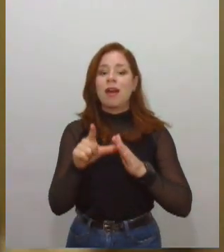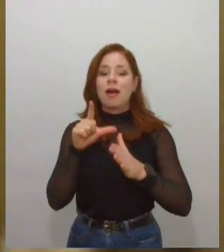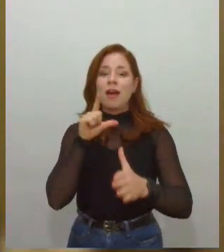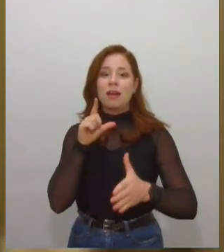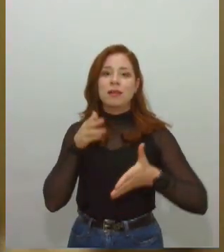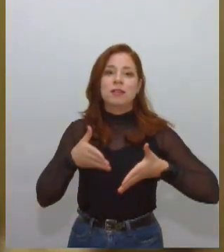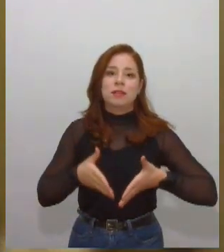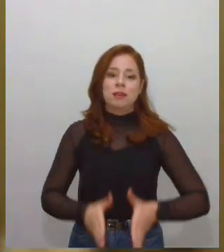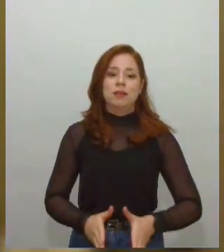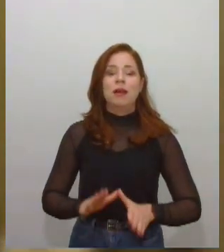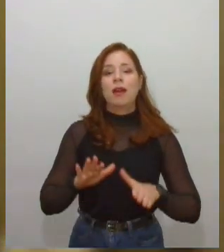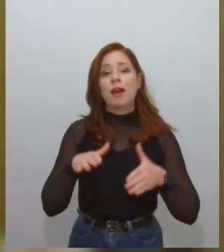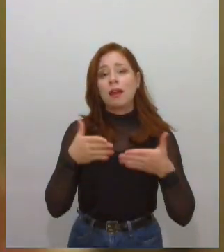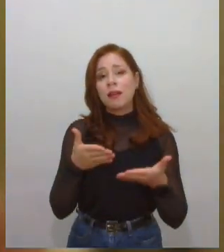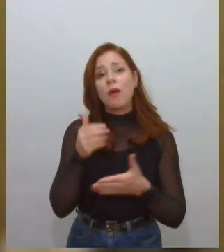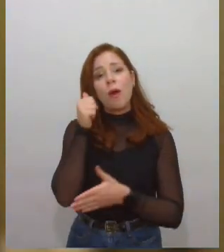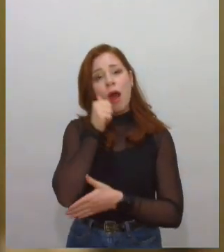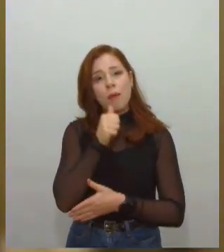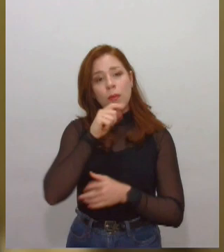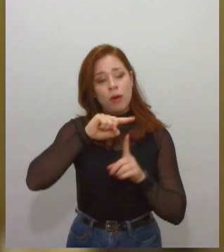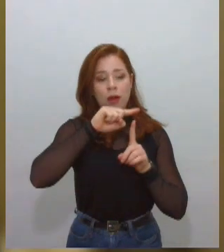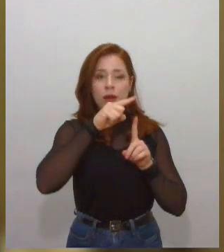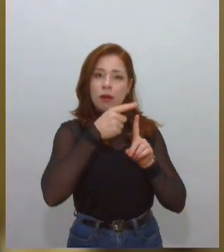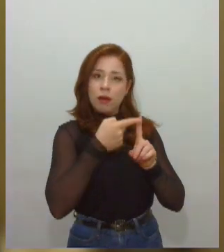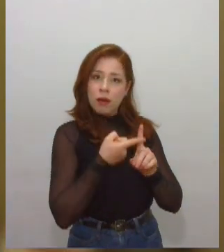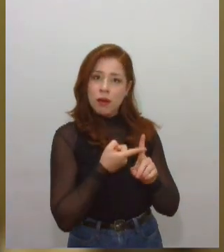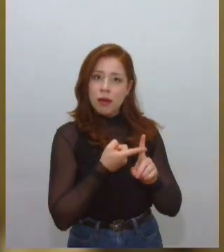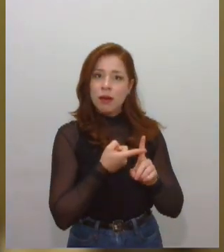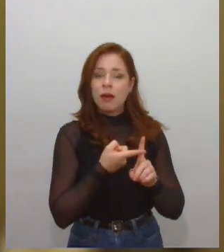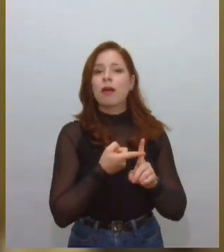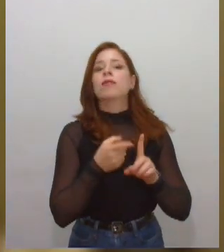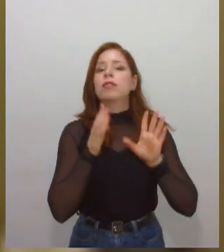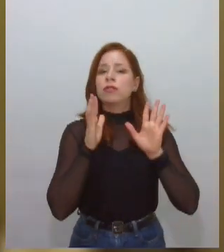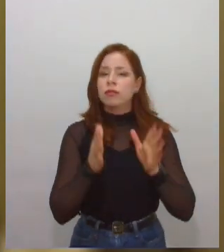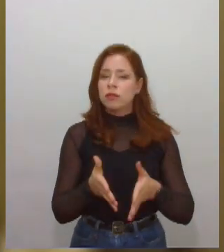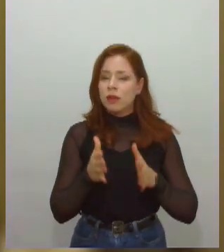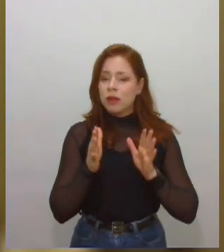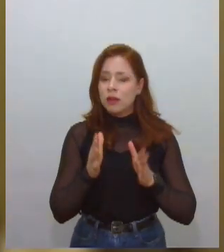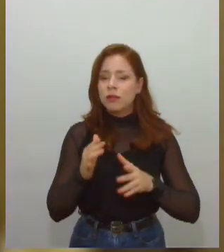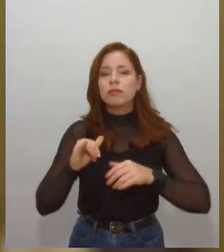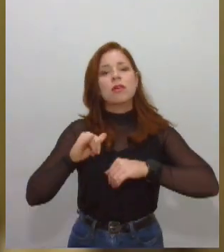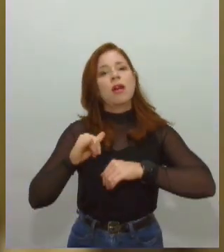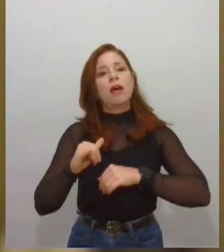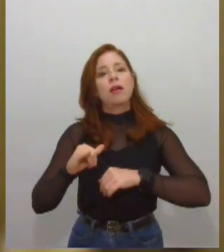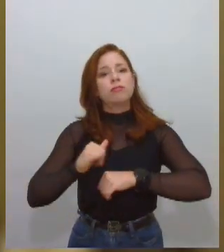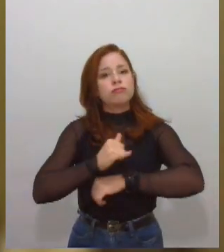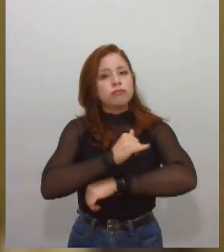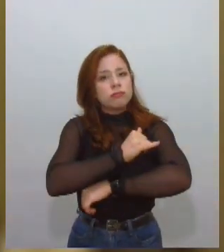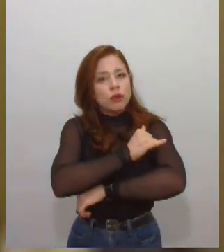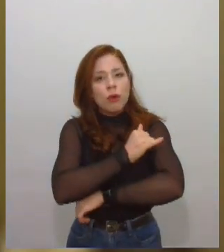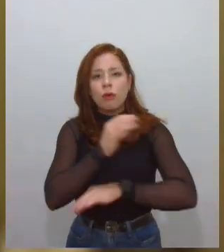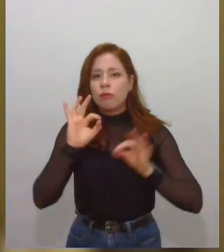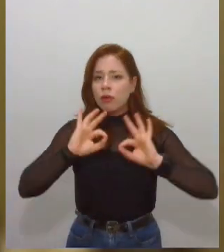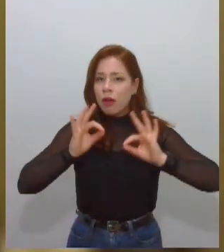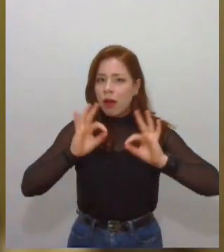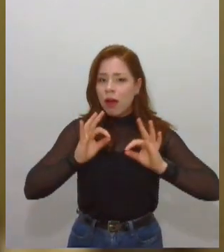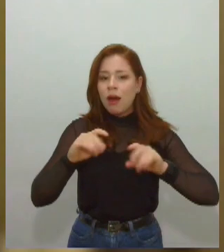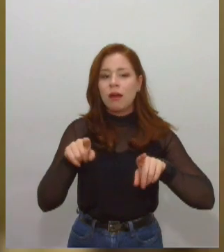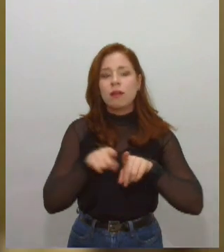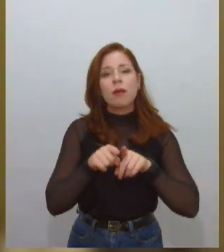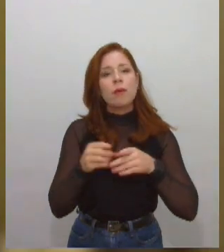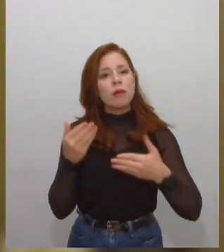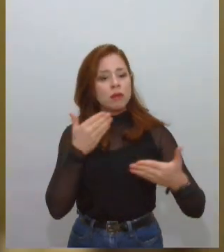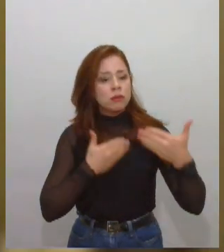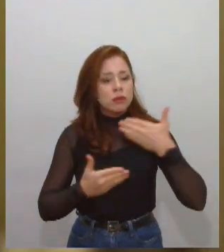que gesta uma criança com o peso adequado, que não ganha muito peso, durante o parto tem um IMC